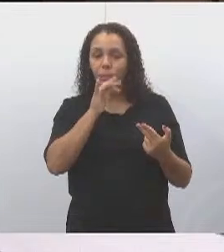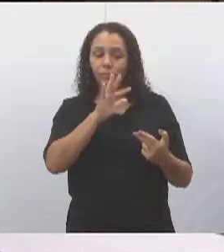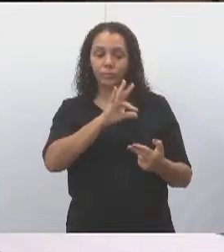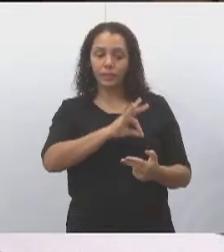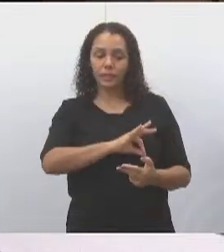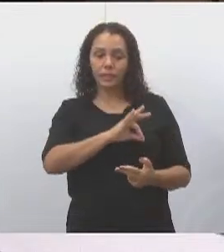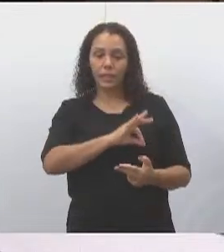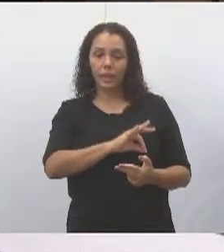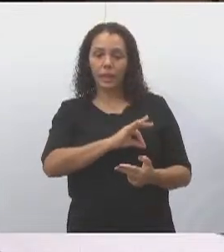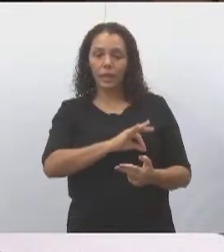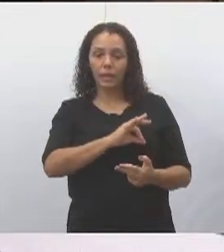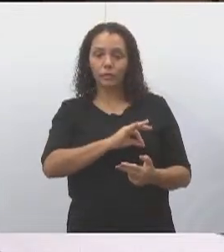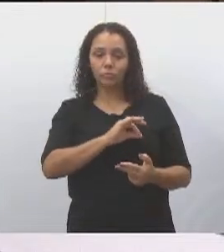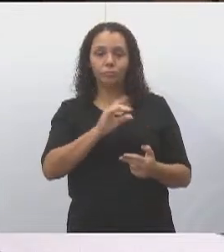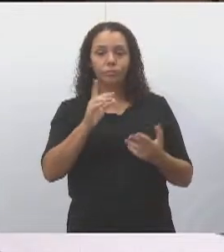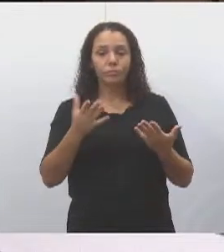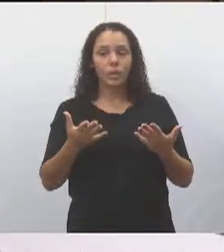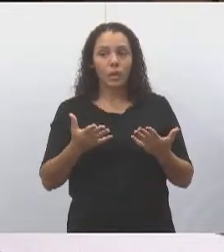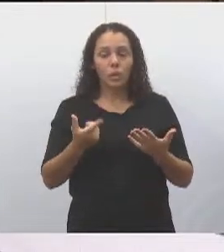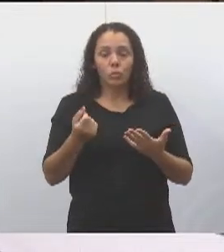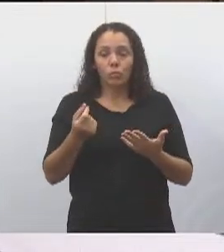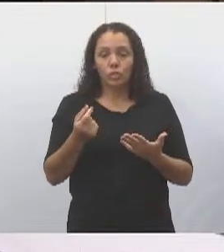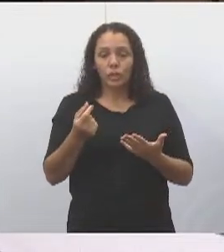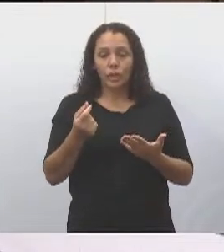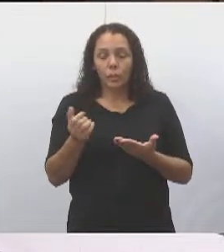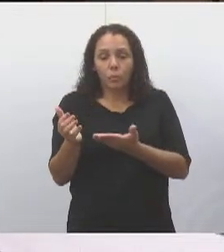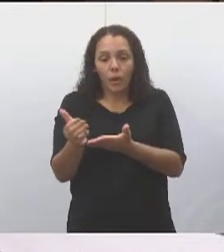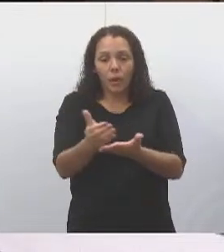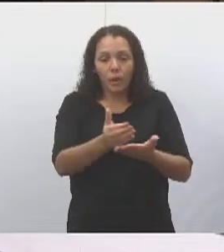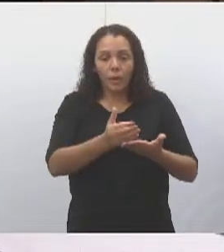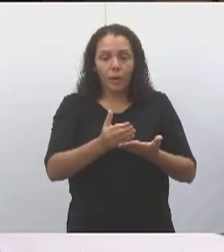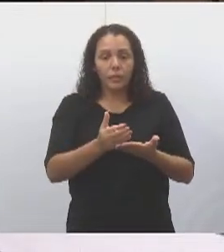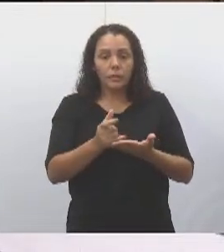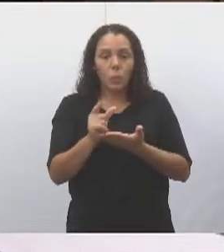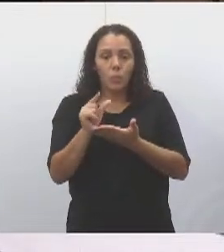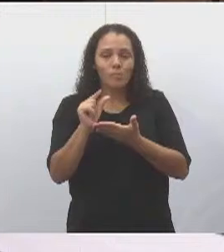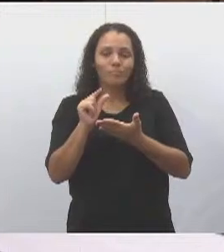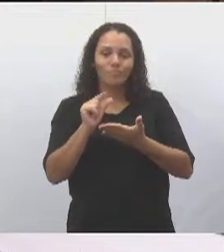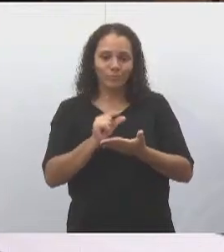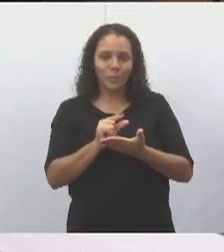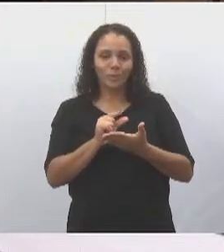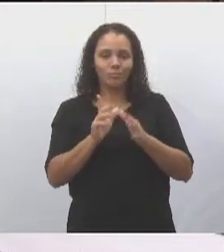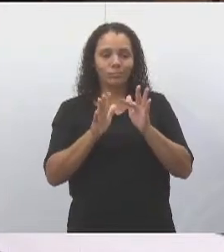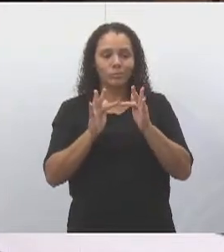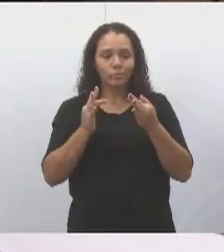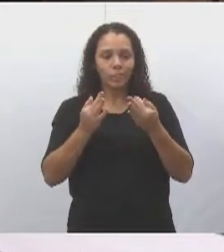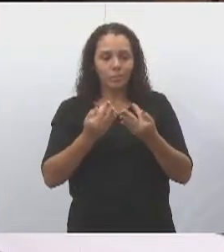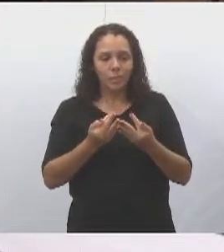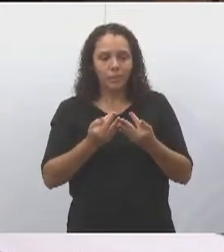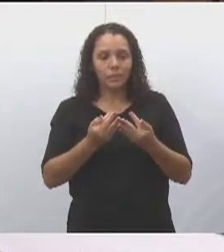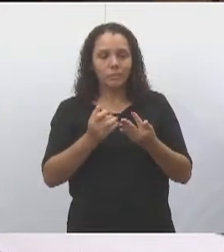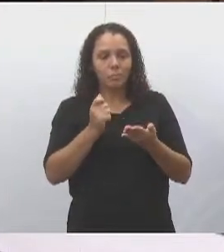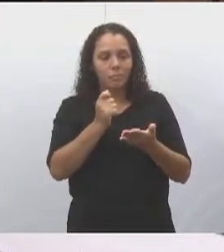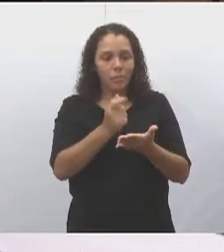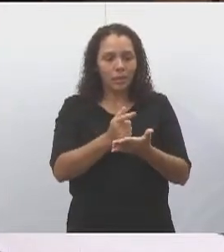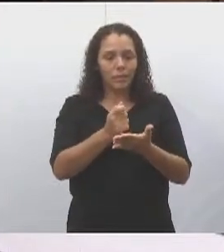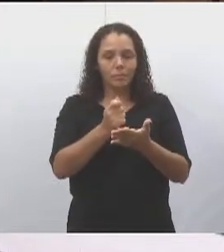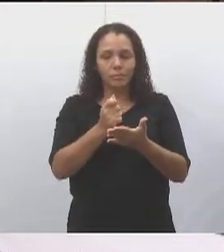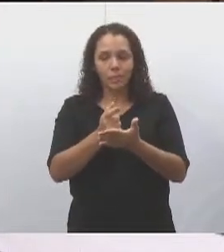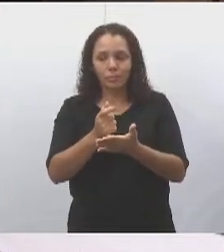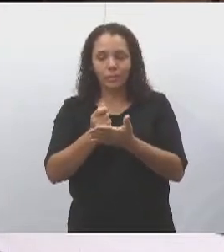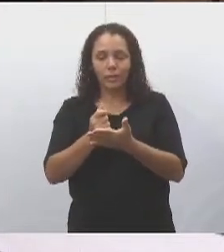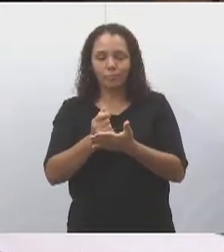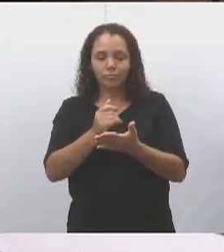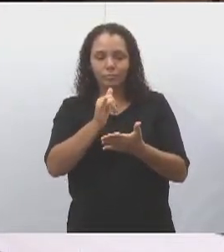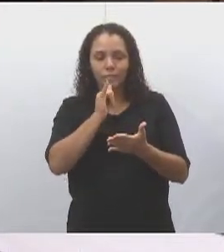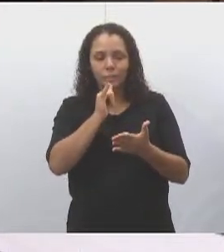previsão de entrar o dinheiro e a gente não conseguir honrar com compromisso, por exemplo, de manter o inglês de um filho ou